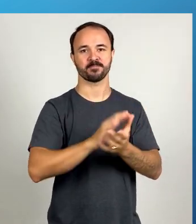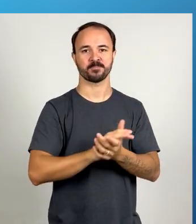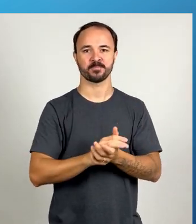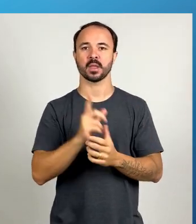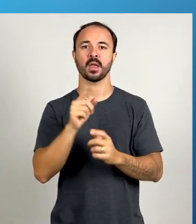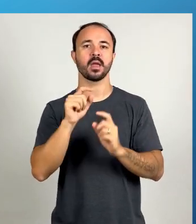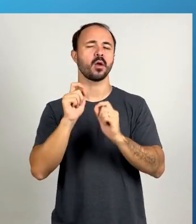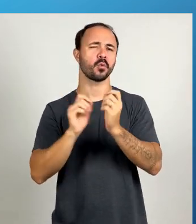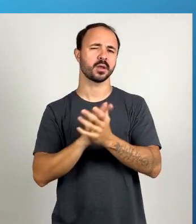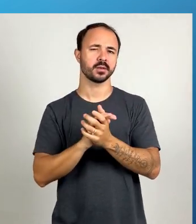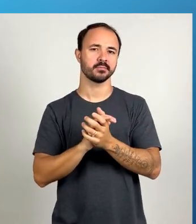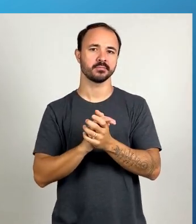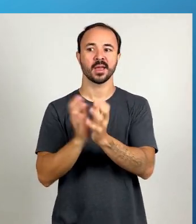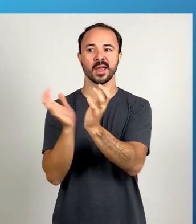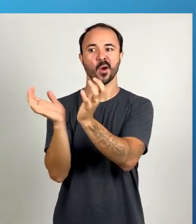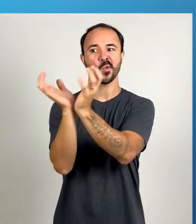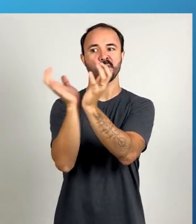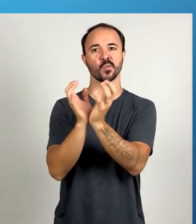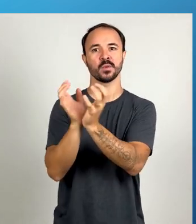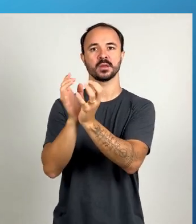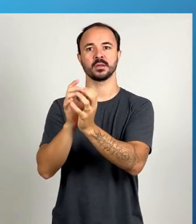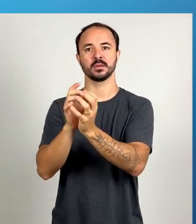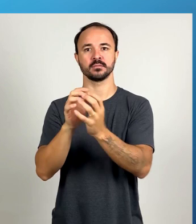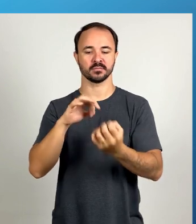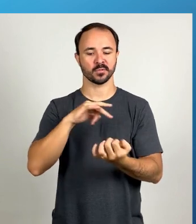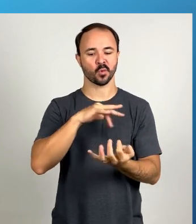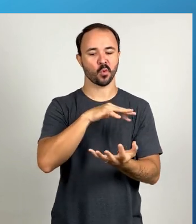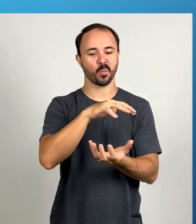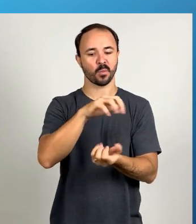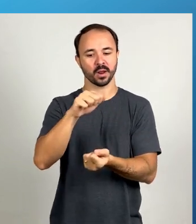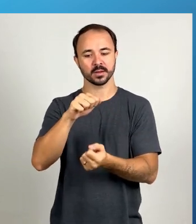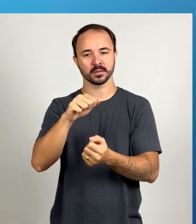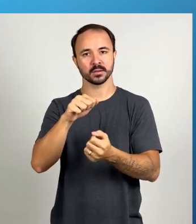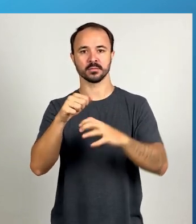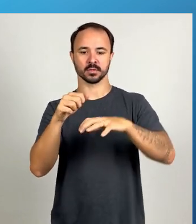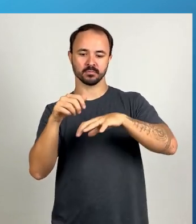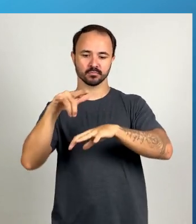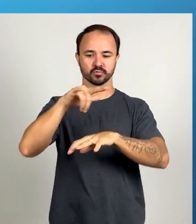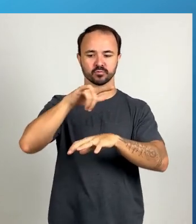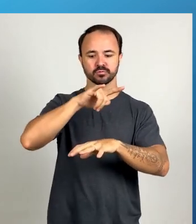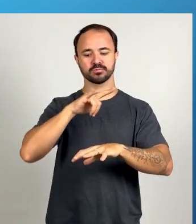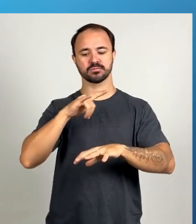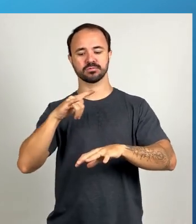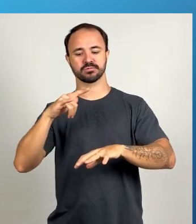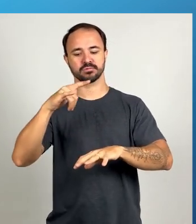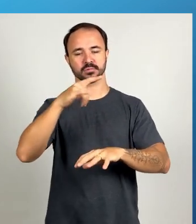rede de satélites carregados em funcionamento, a gente tem aí